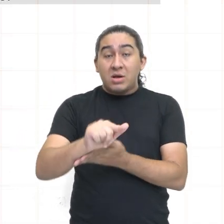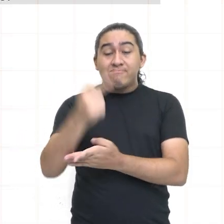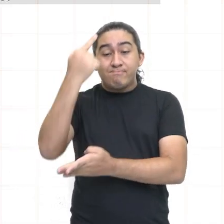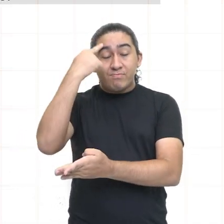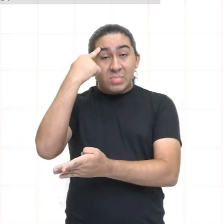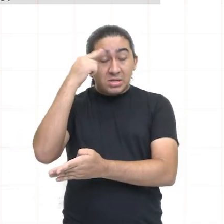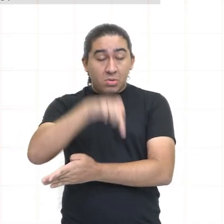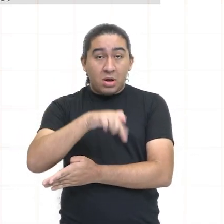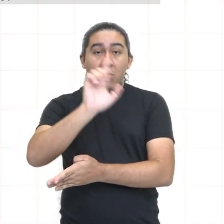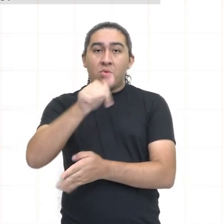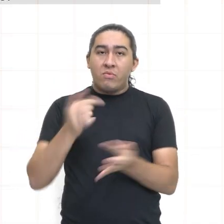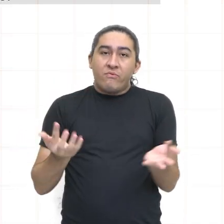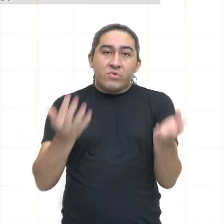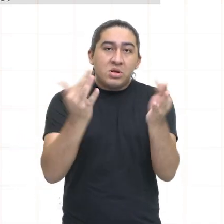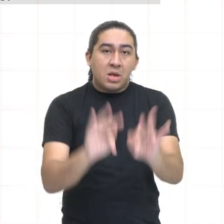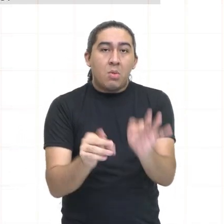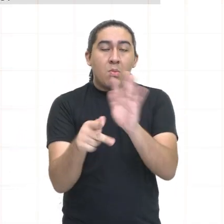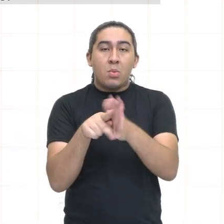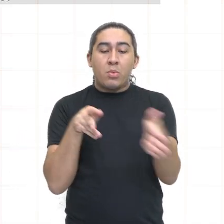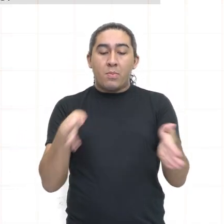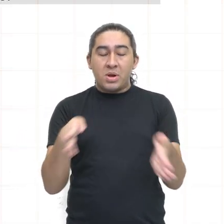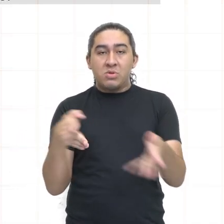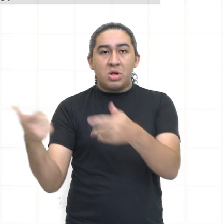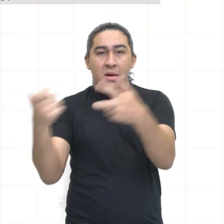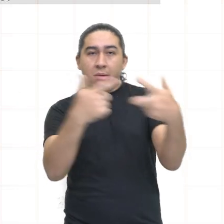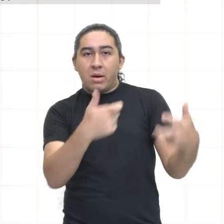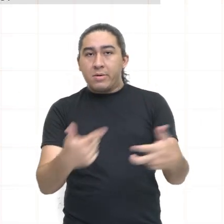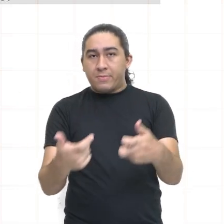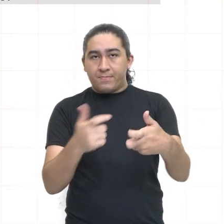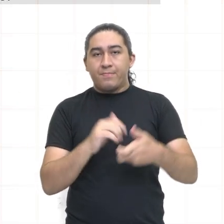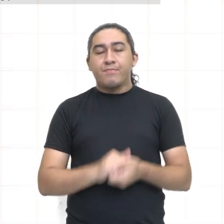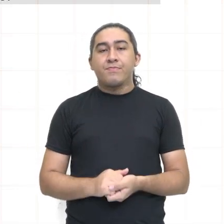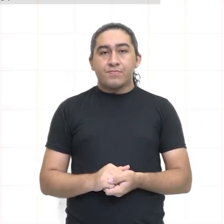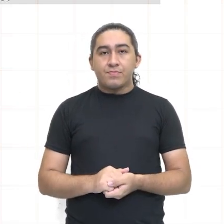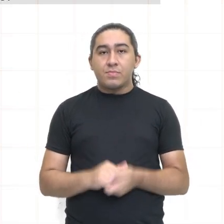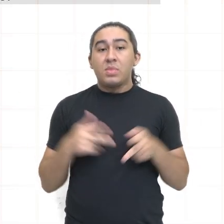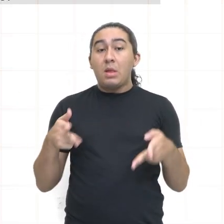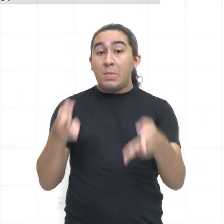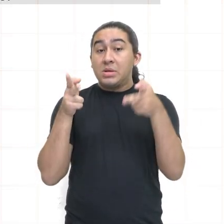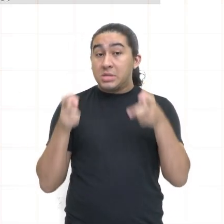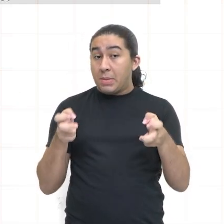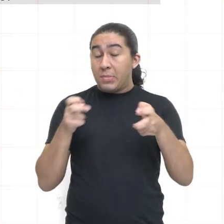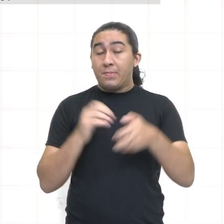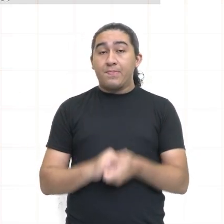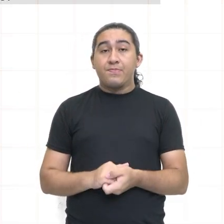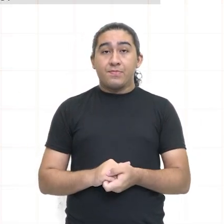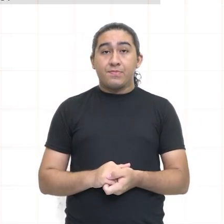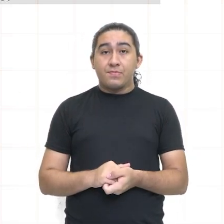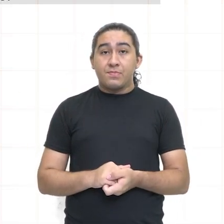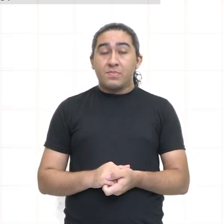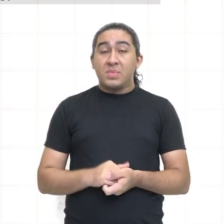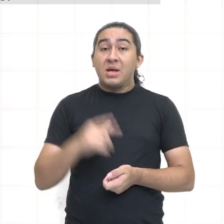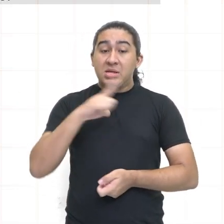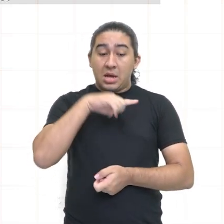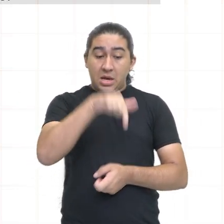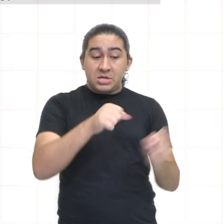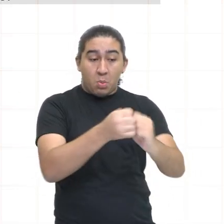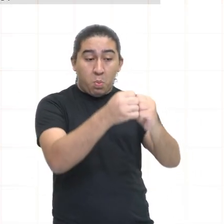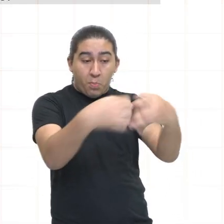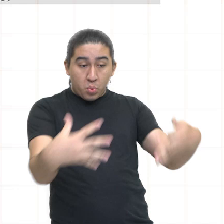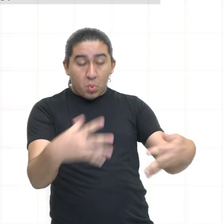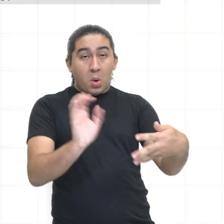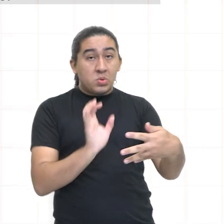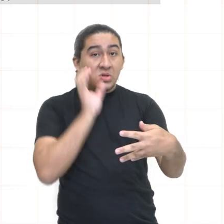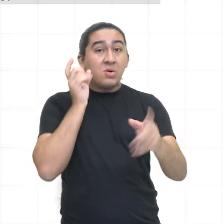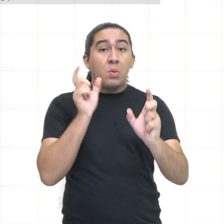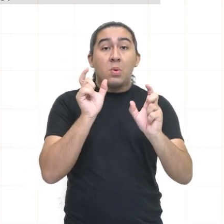geral, marcaram o fim do período entre guerras. Então, observem que a detonação dessas bombas atômicas mostrou